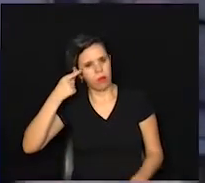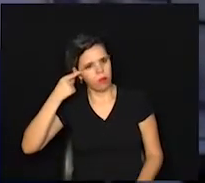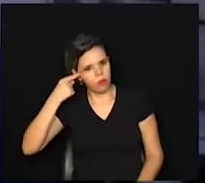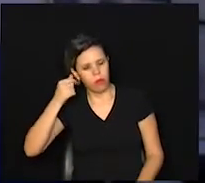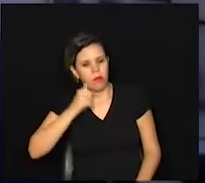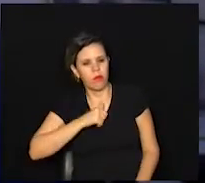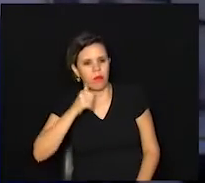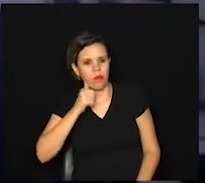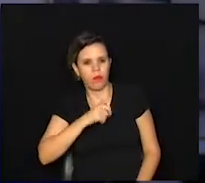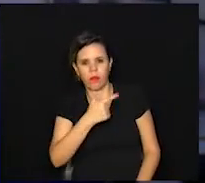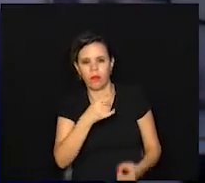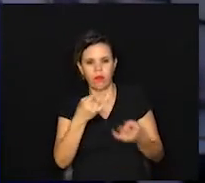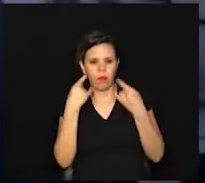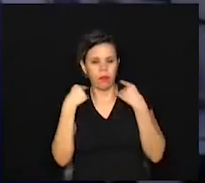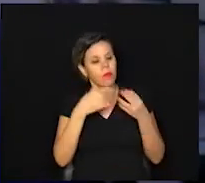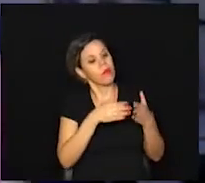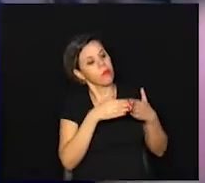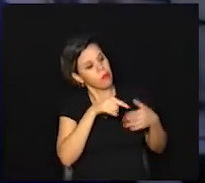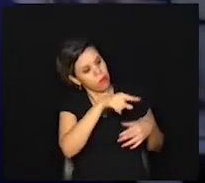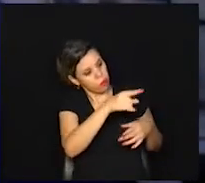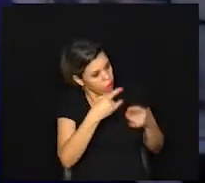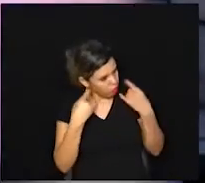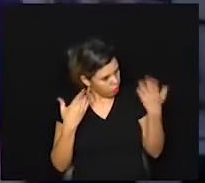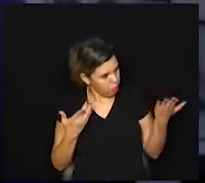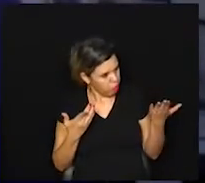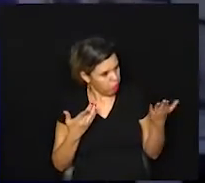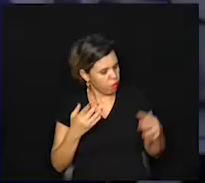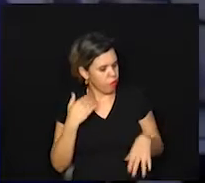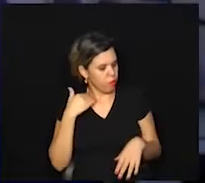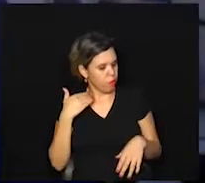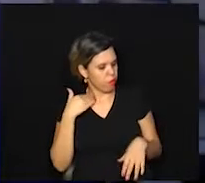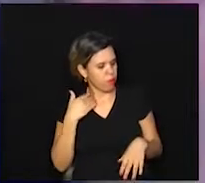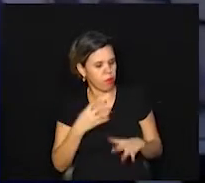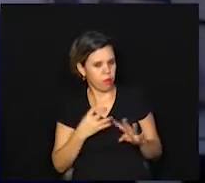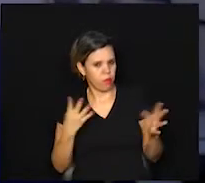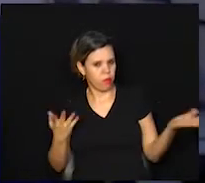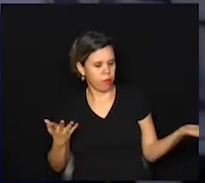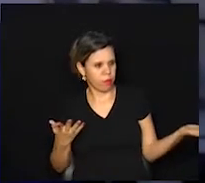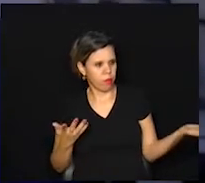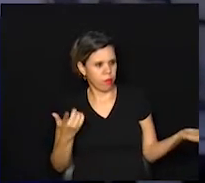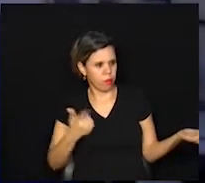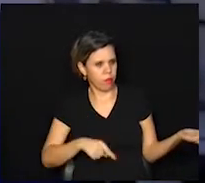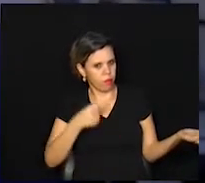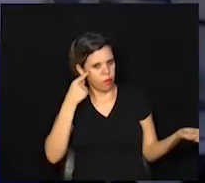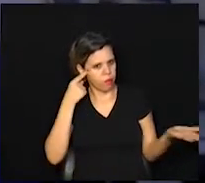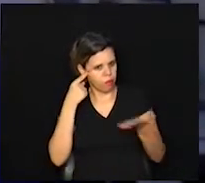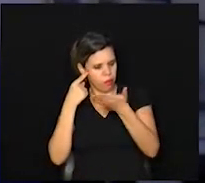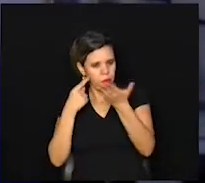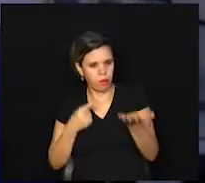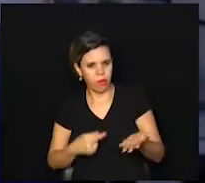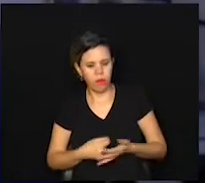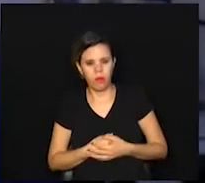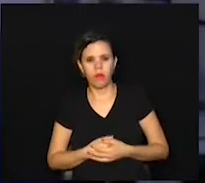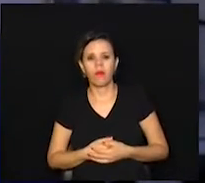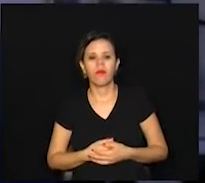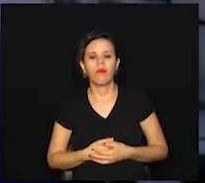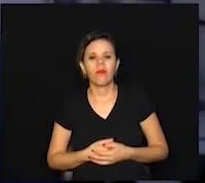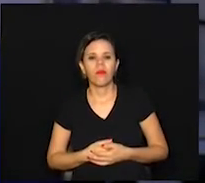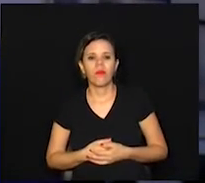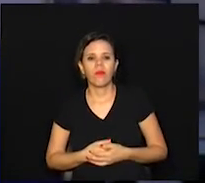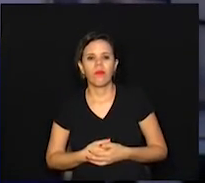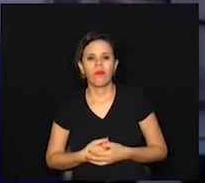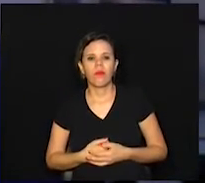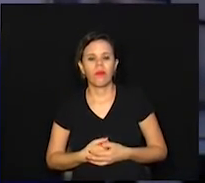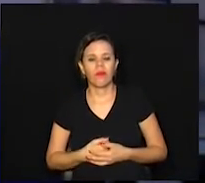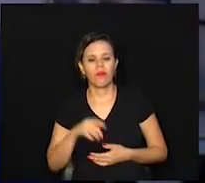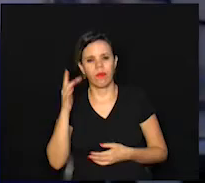estava usando sem máscara, eu pedi para ela botar a máscara no banco, né. Esse é mais um Dória aí. Bom, gente, então assim, ó,